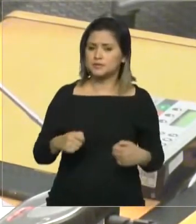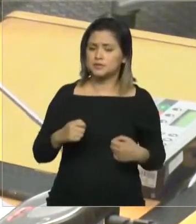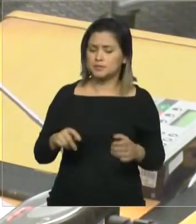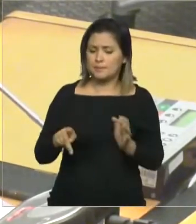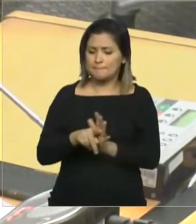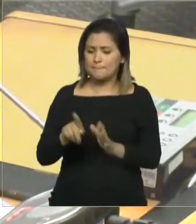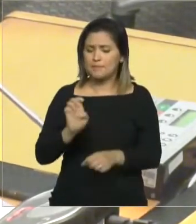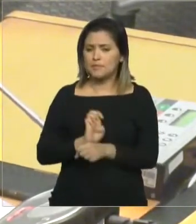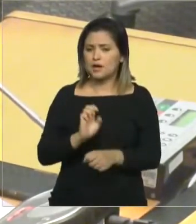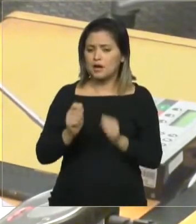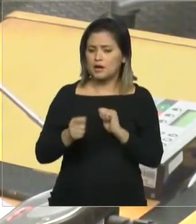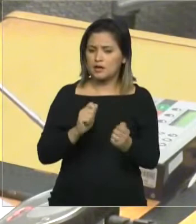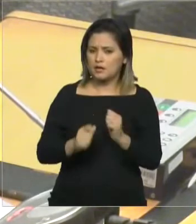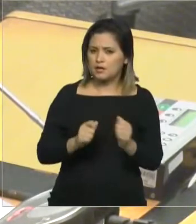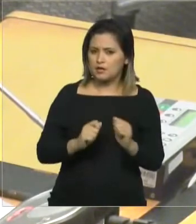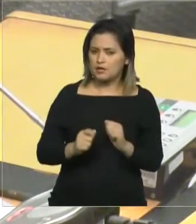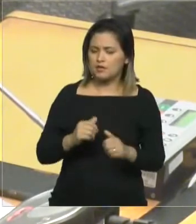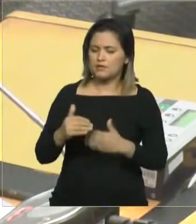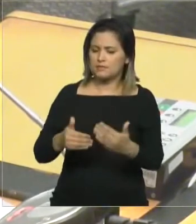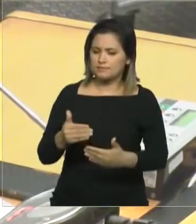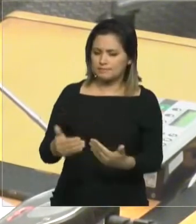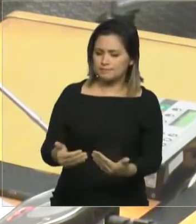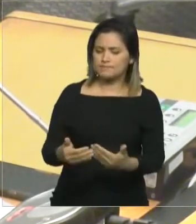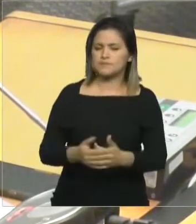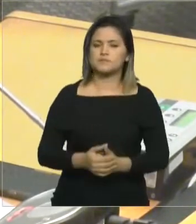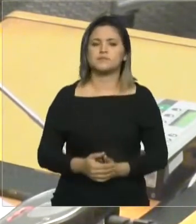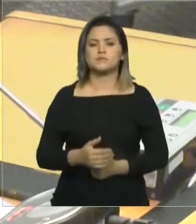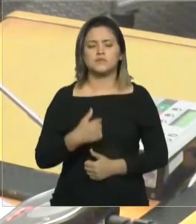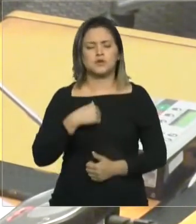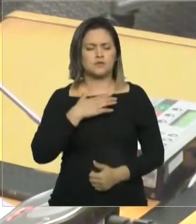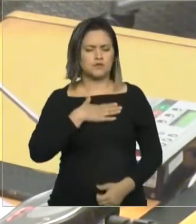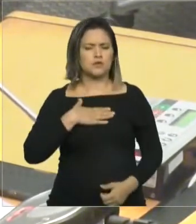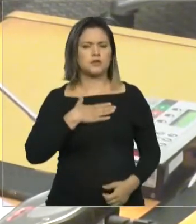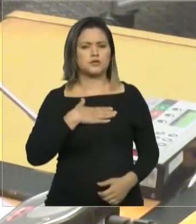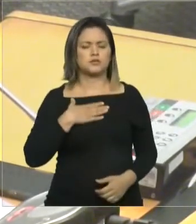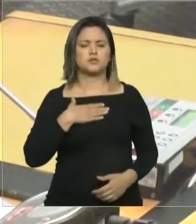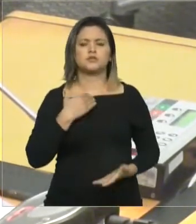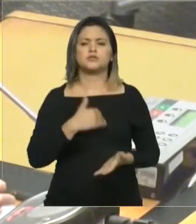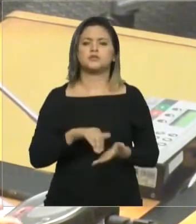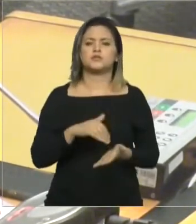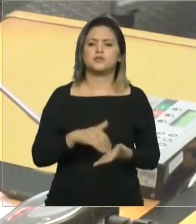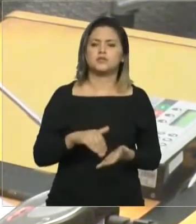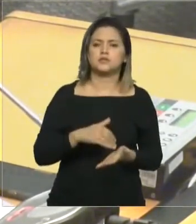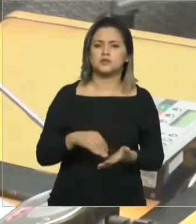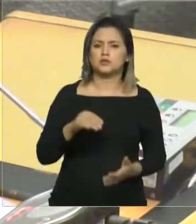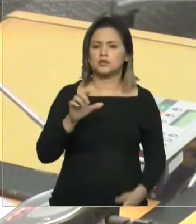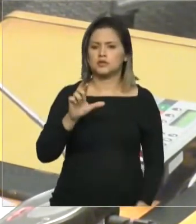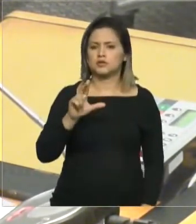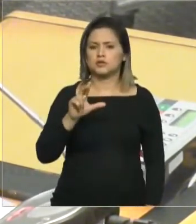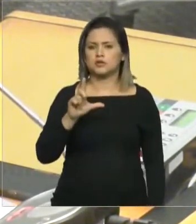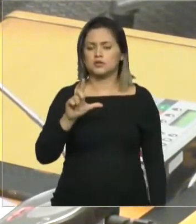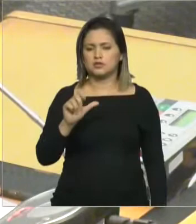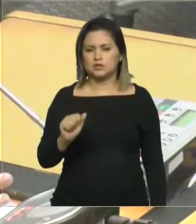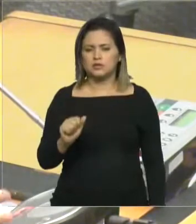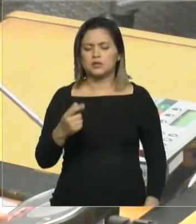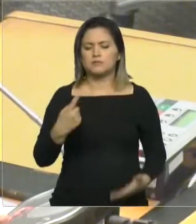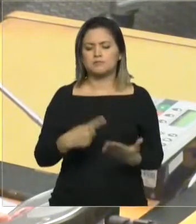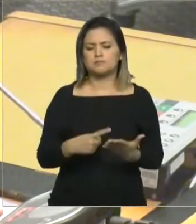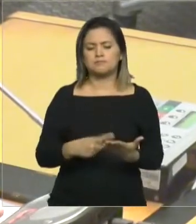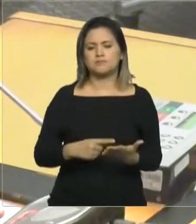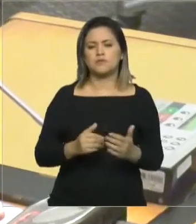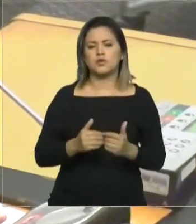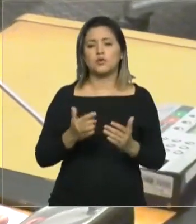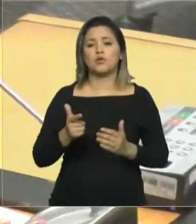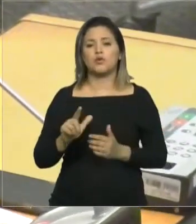hoje. O secretário Carlos Lulo está planejando abrir outros serviços até o final do ano e que são necessários